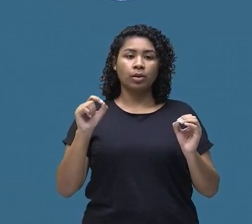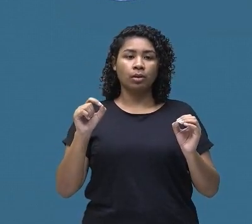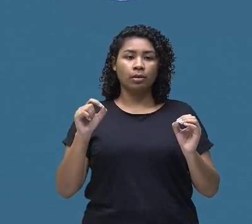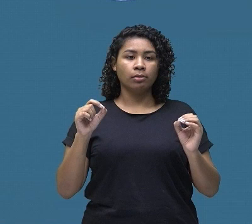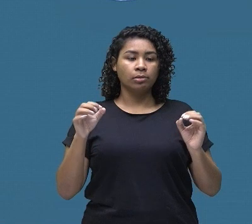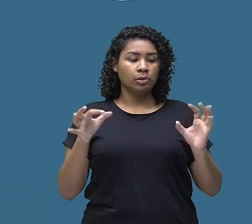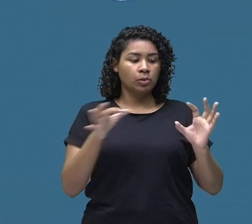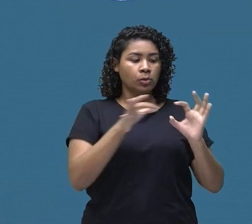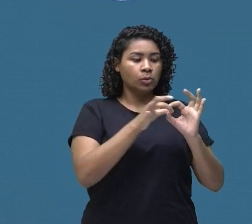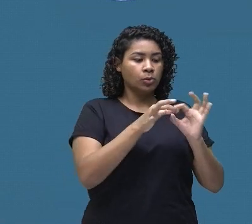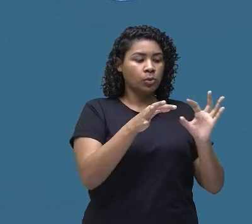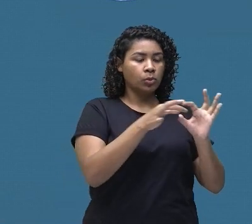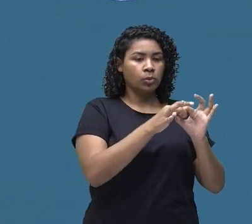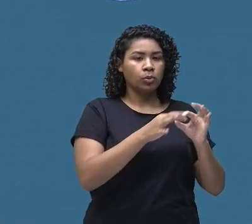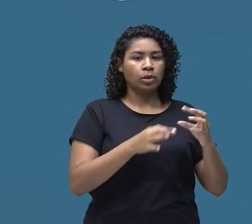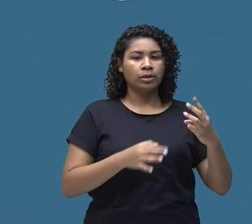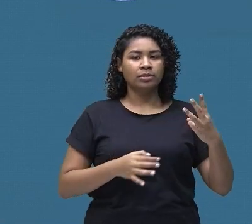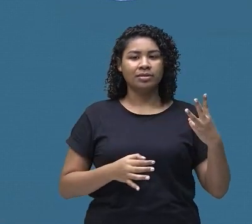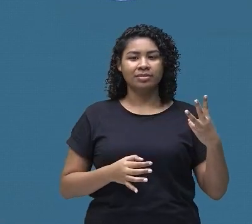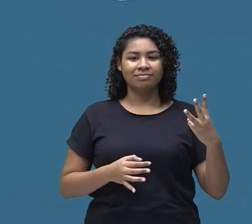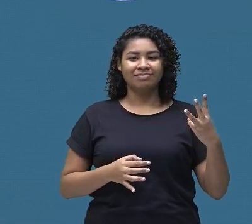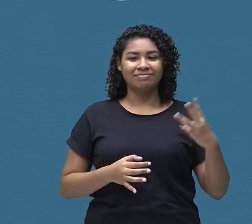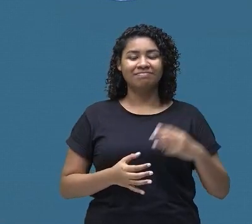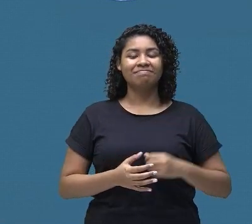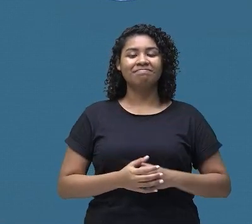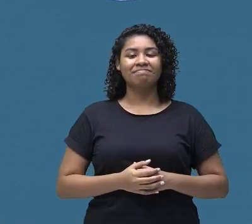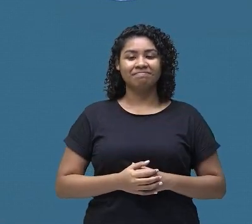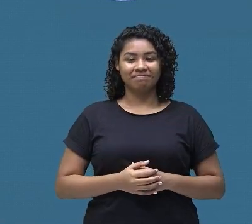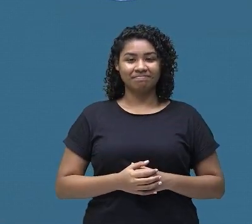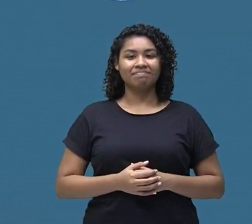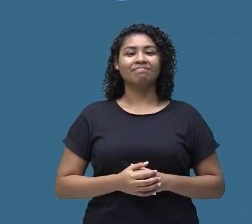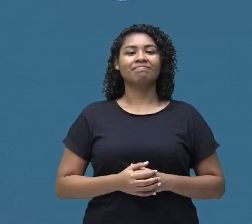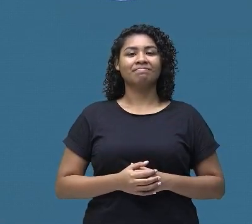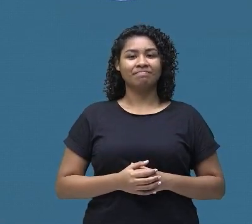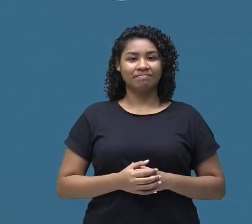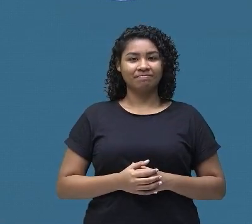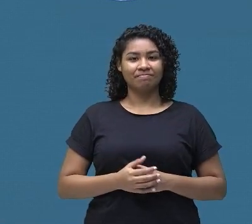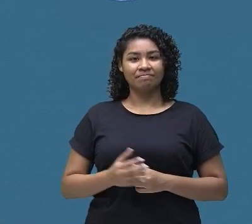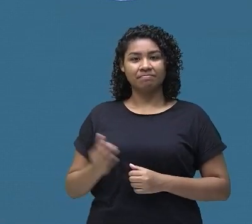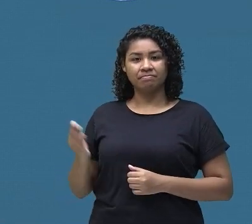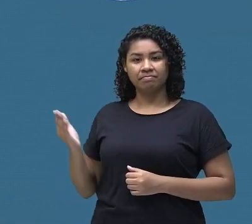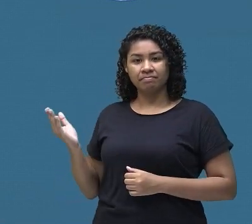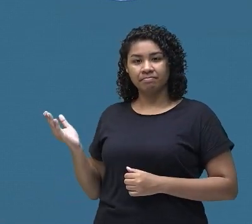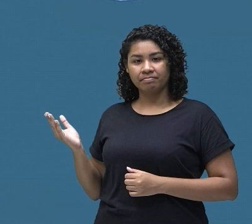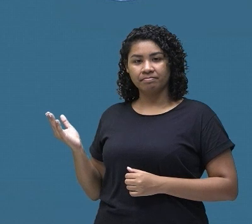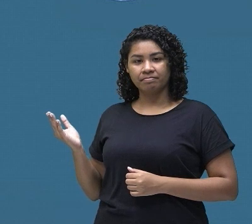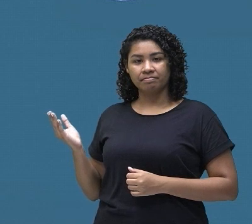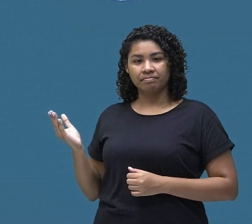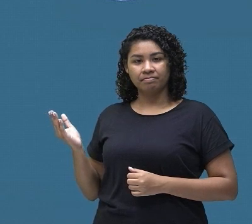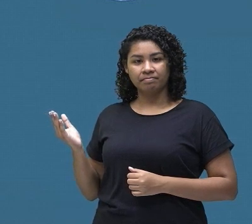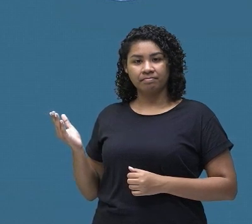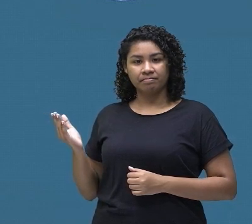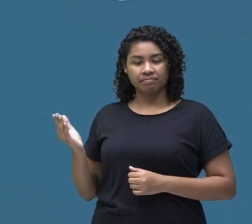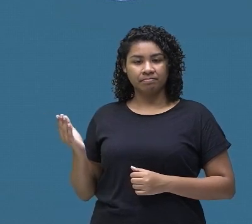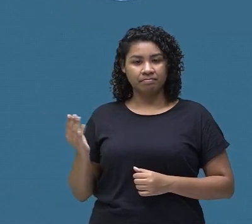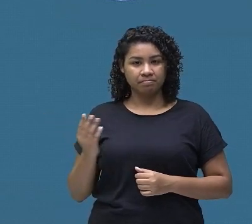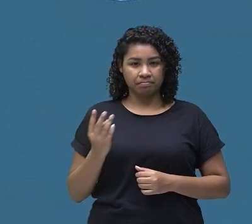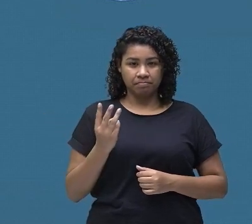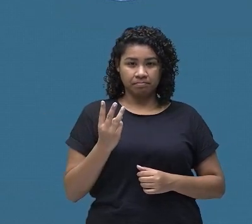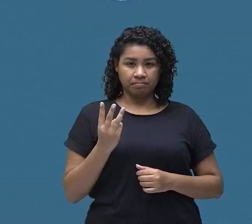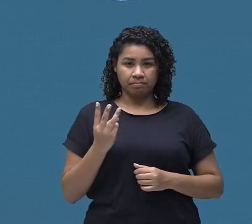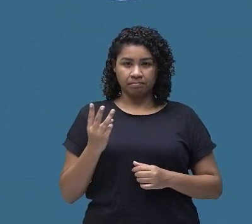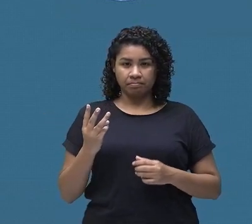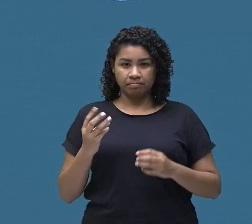vai ter oxigênios livres, que vão reagir com outras moléculas de oxigênio e vão formar, né, contribuindo